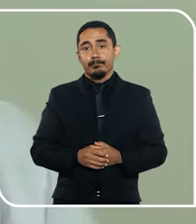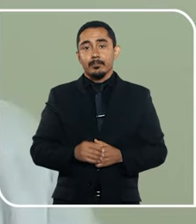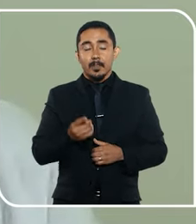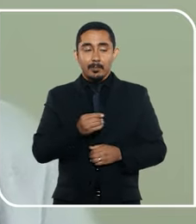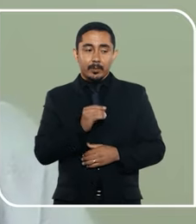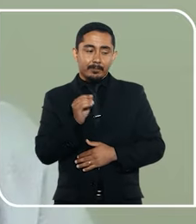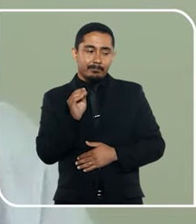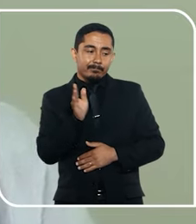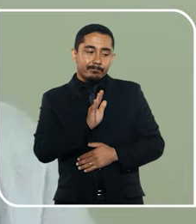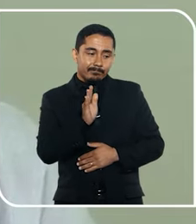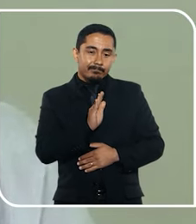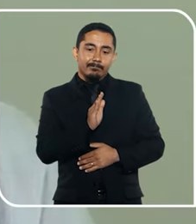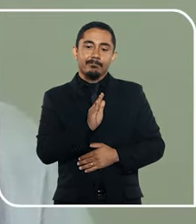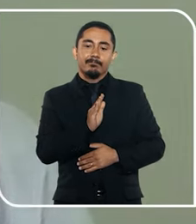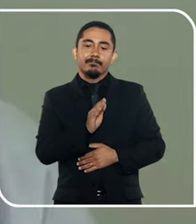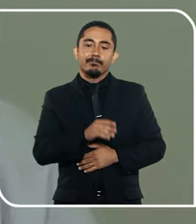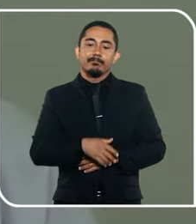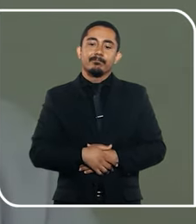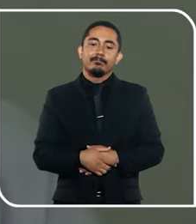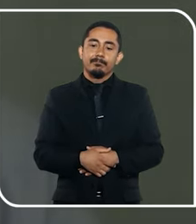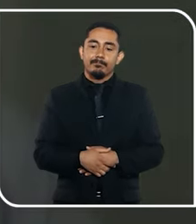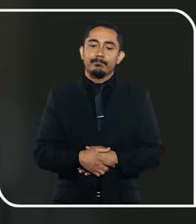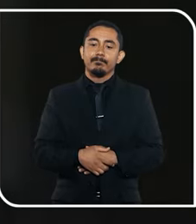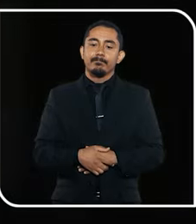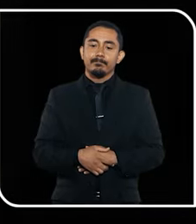E aí a gente se despediu dela.